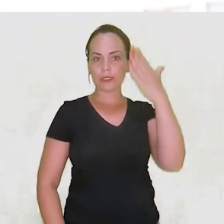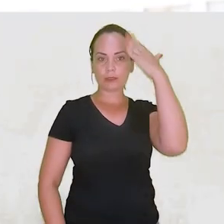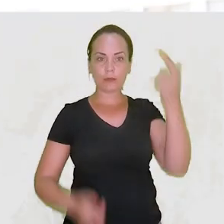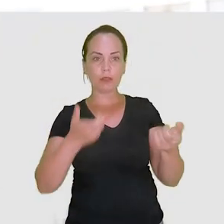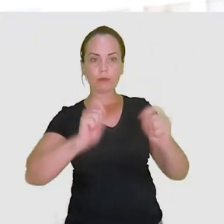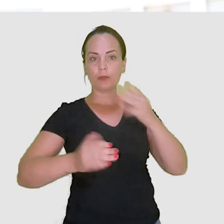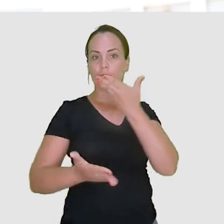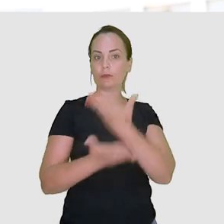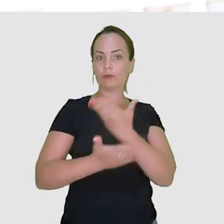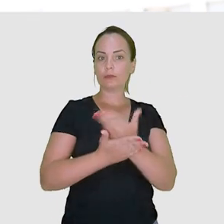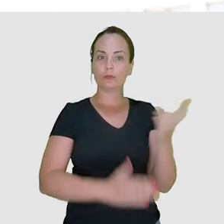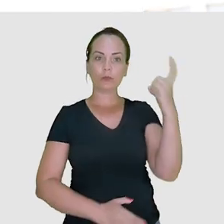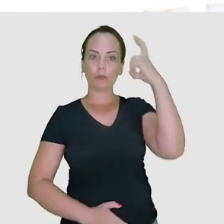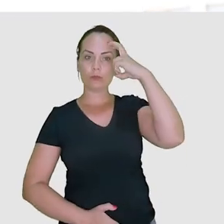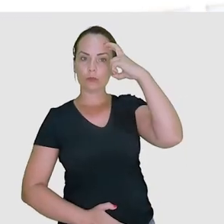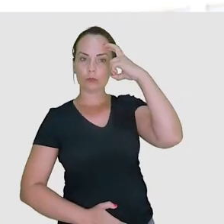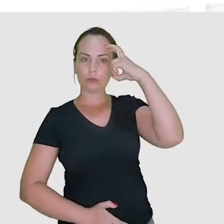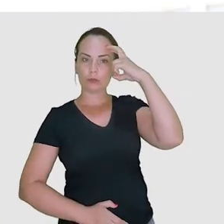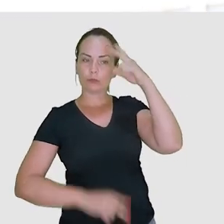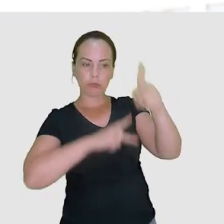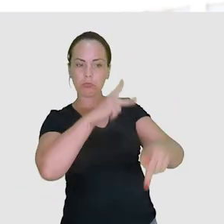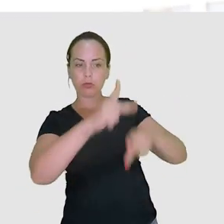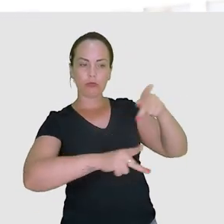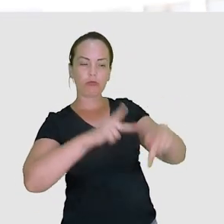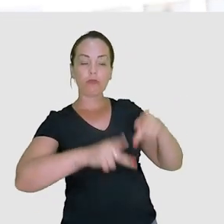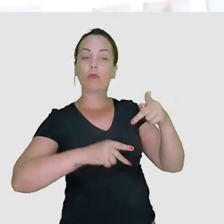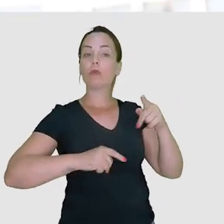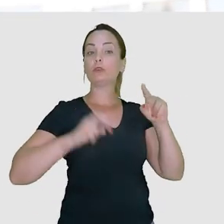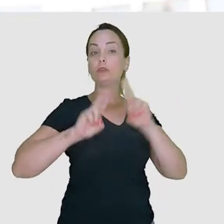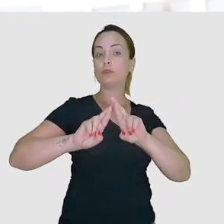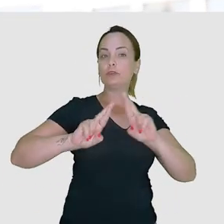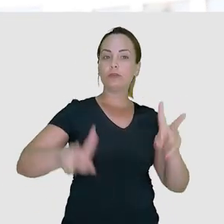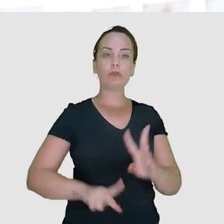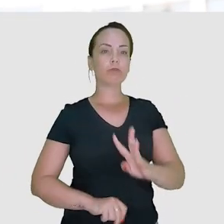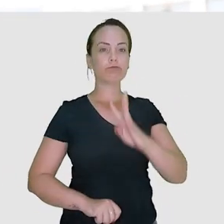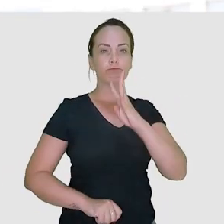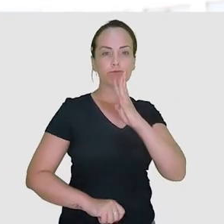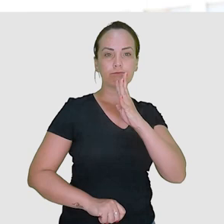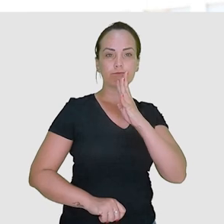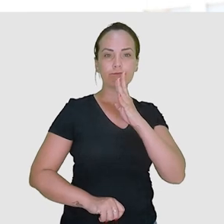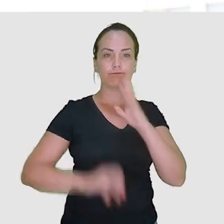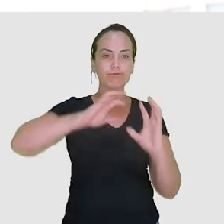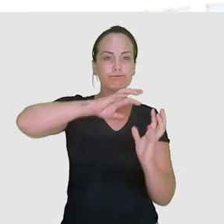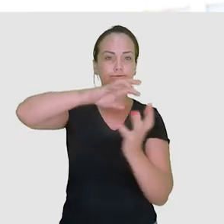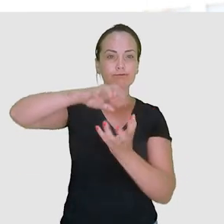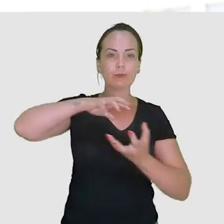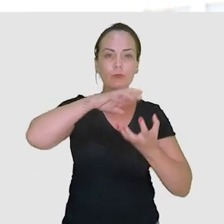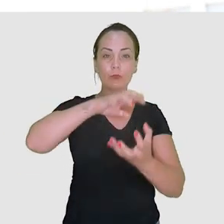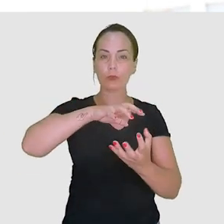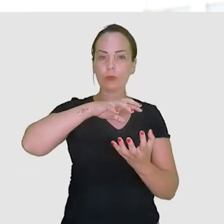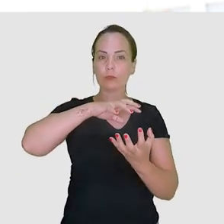Vocês sabiam que é possível estudar as culturas pelos seus diferentes entendimentos do universo? Por exemplo, se